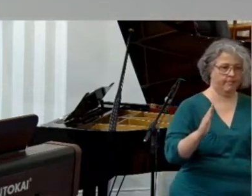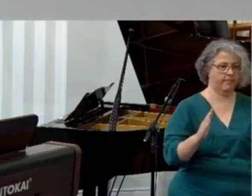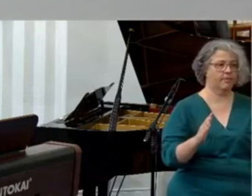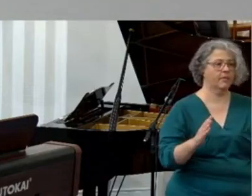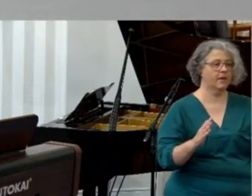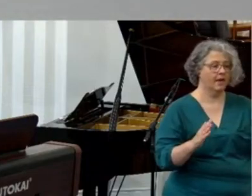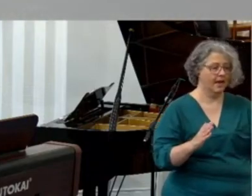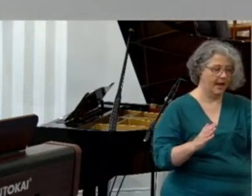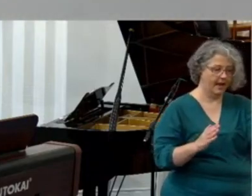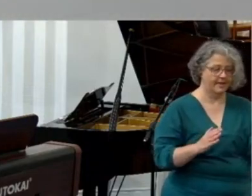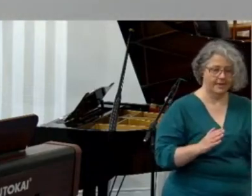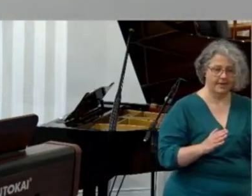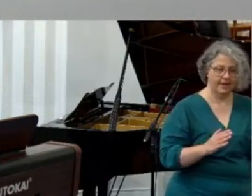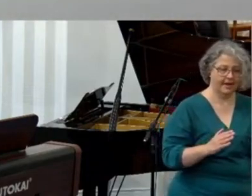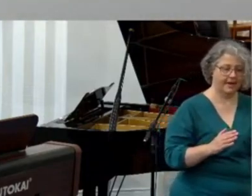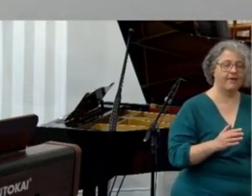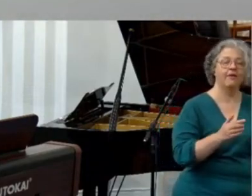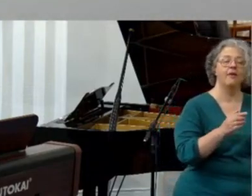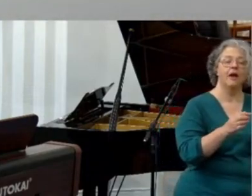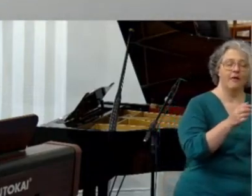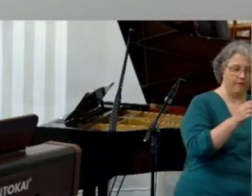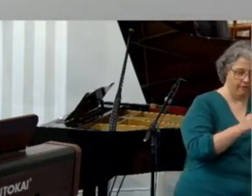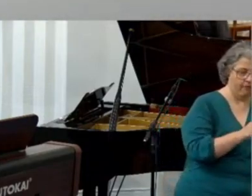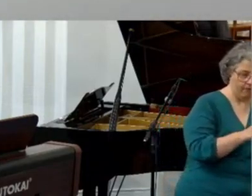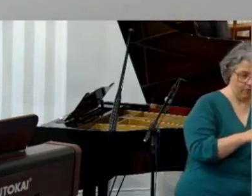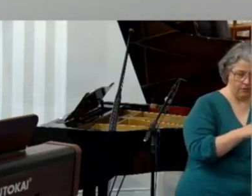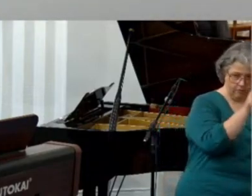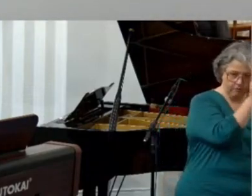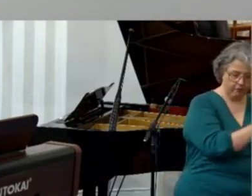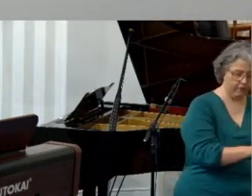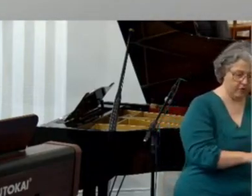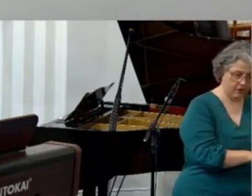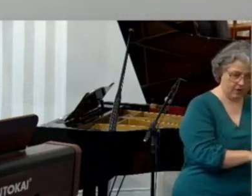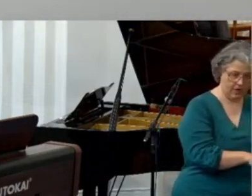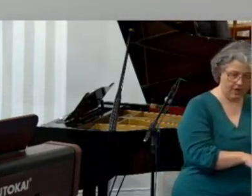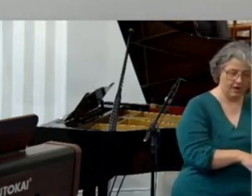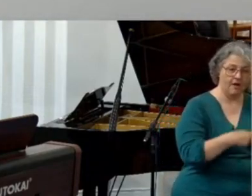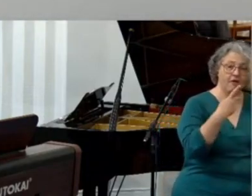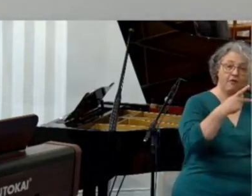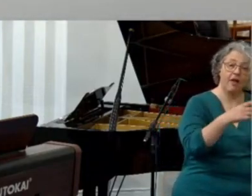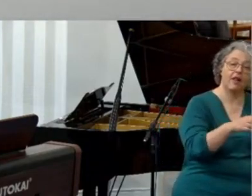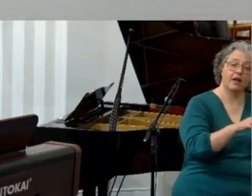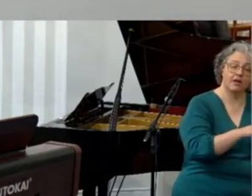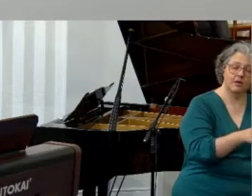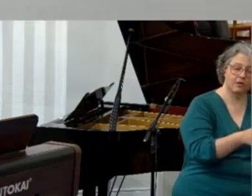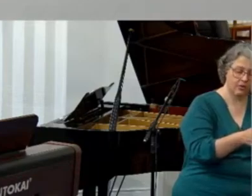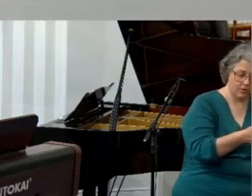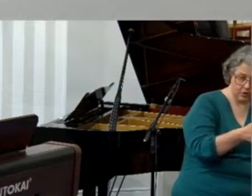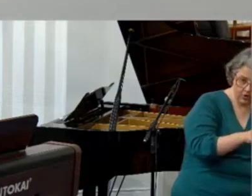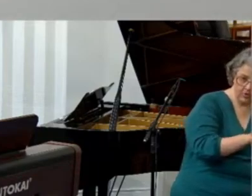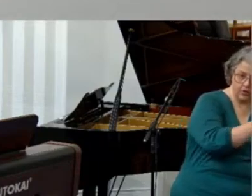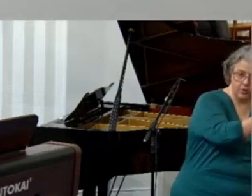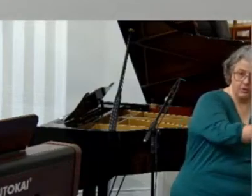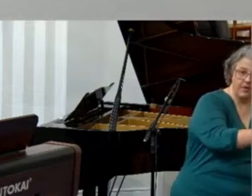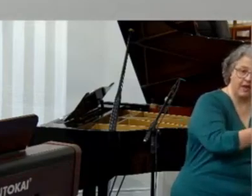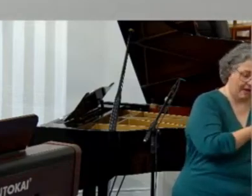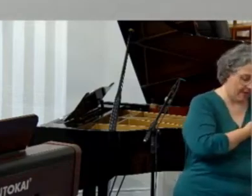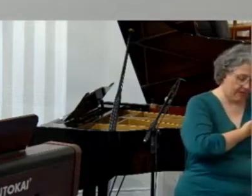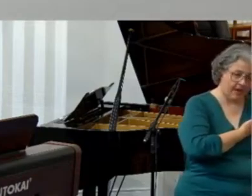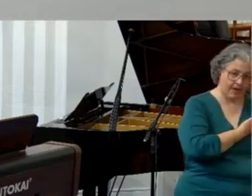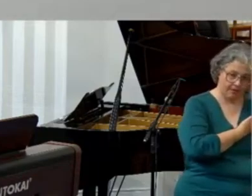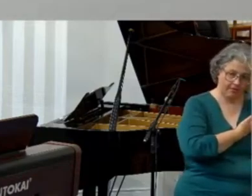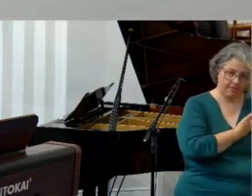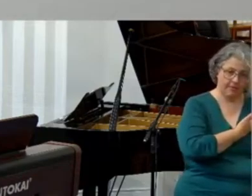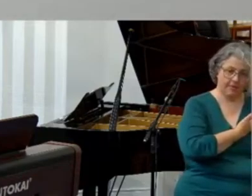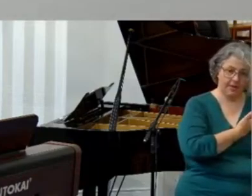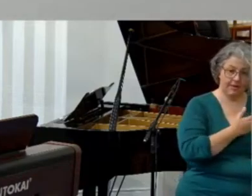falando de Jesus para o seu coleguinha. Você mesmo, falando de Jesus para o seu amiguinho. Seu amiguinho está com os